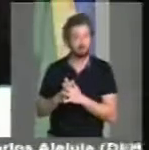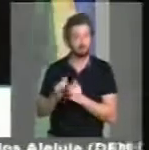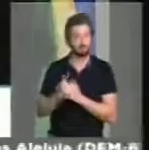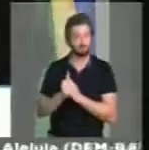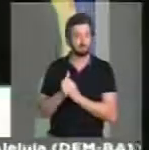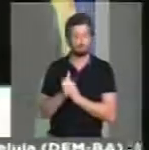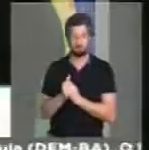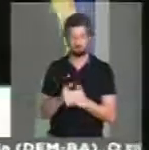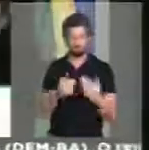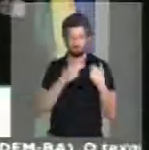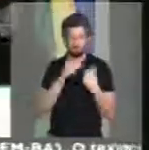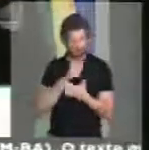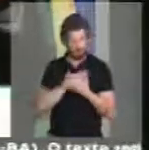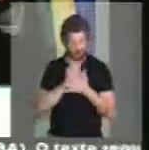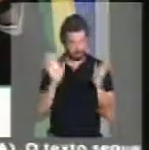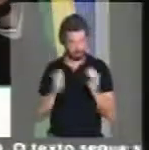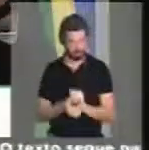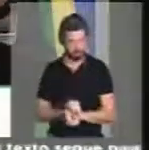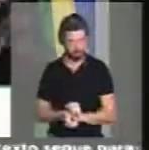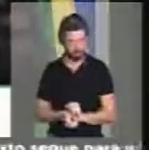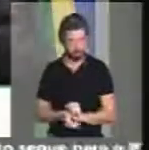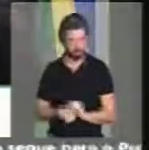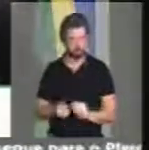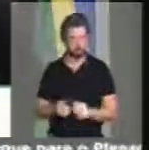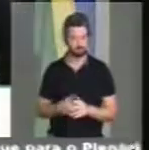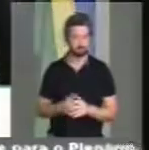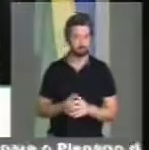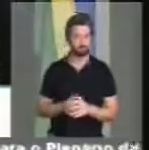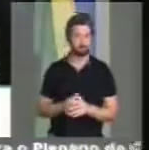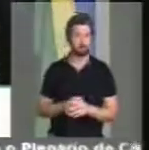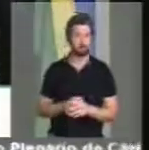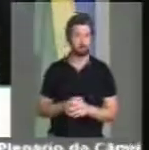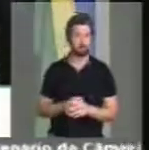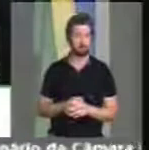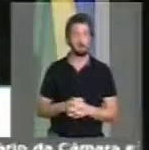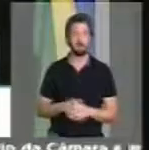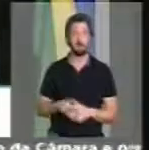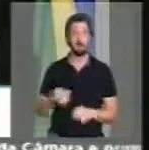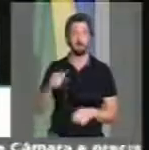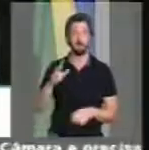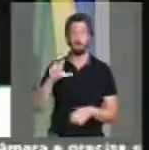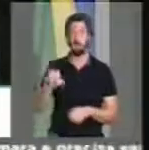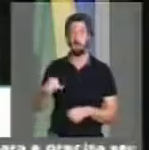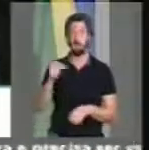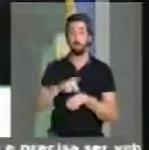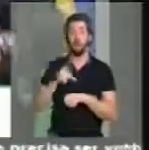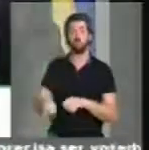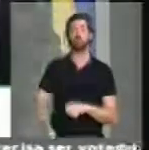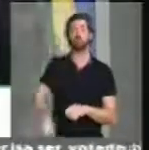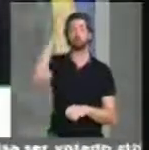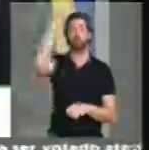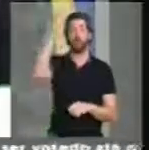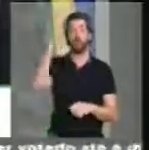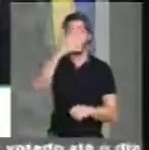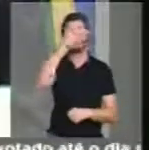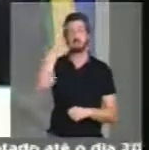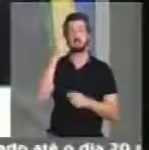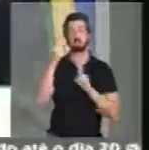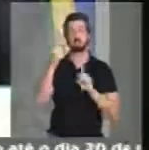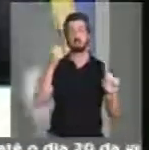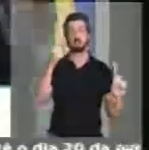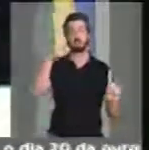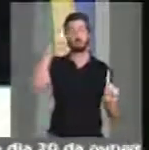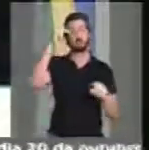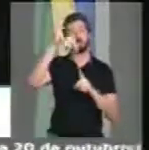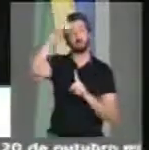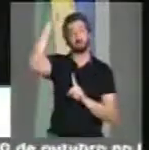não são responsáveis por nada, jogaram um cesto de pedra para cima e se esqueceram de sair de baixo.